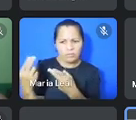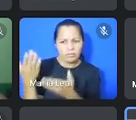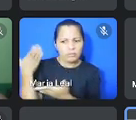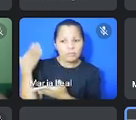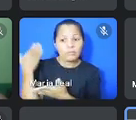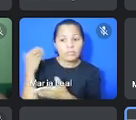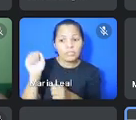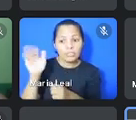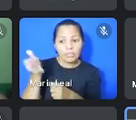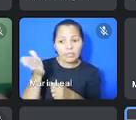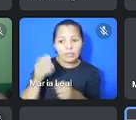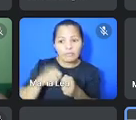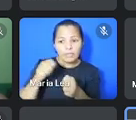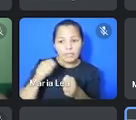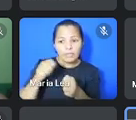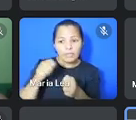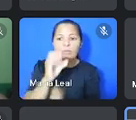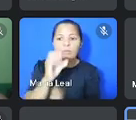ele vai